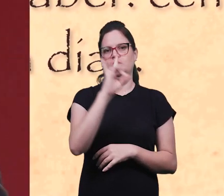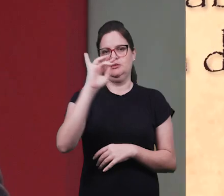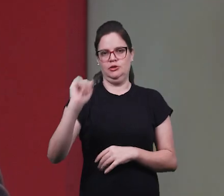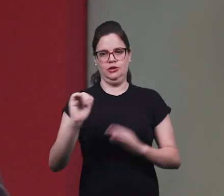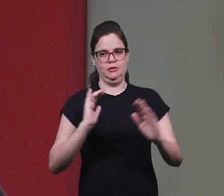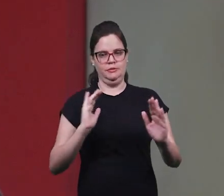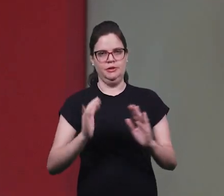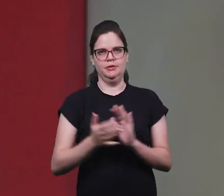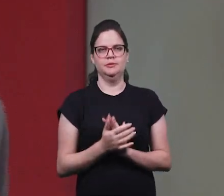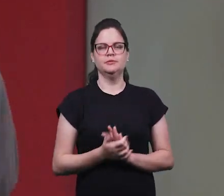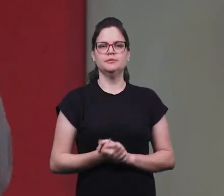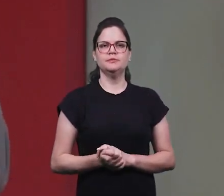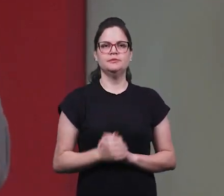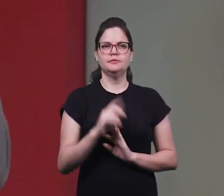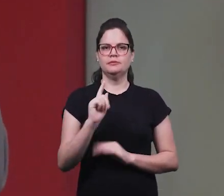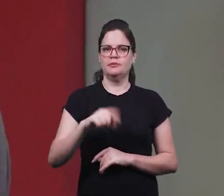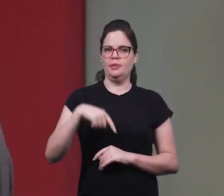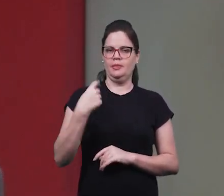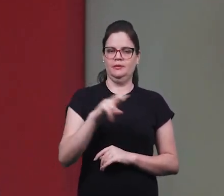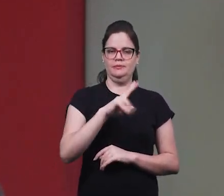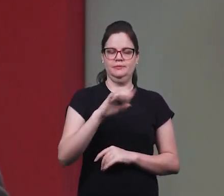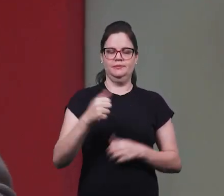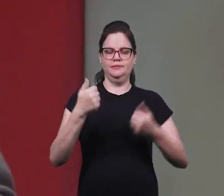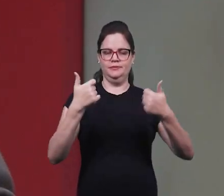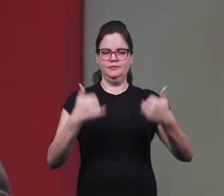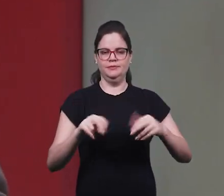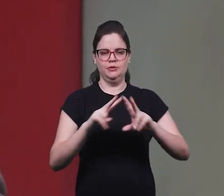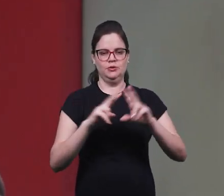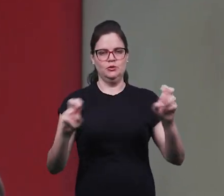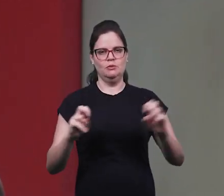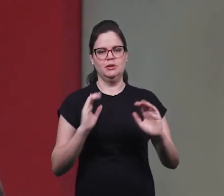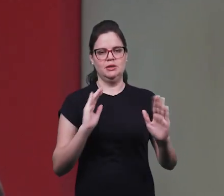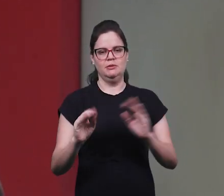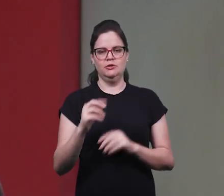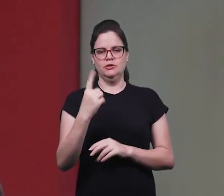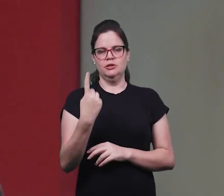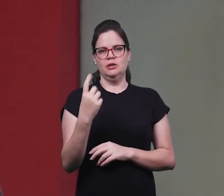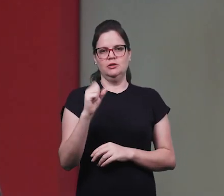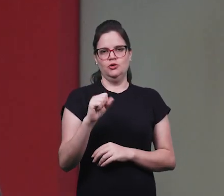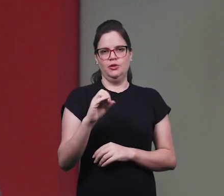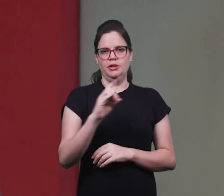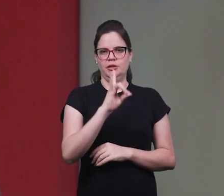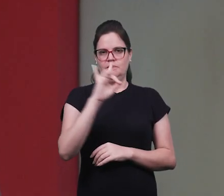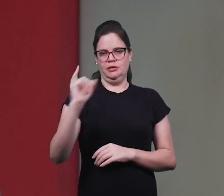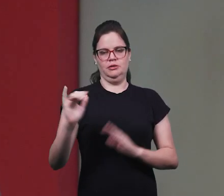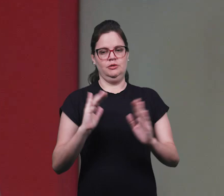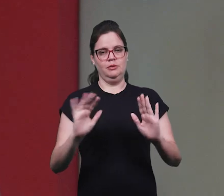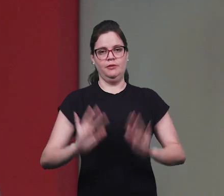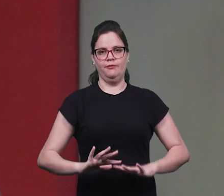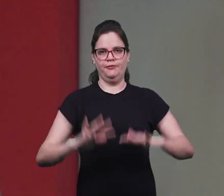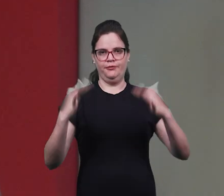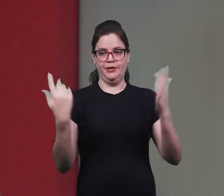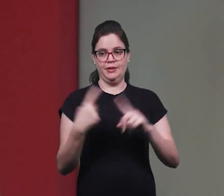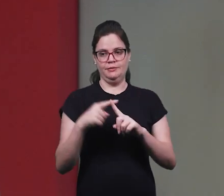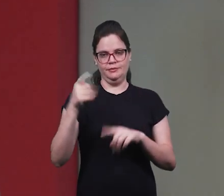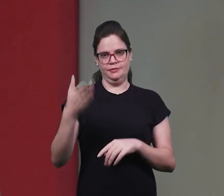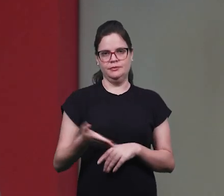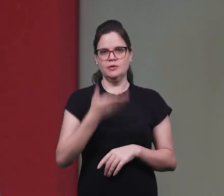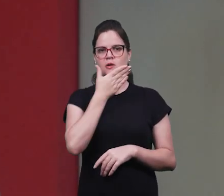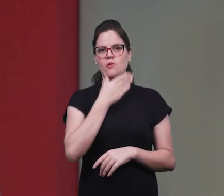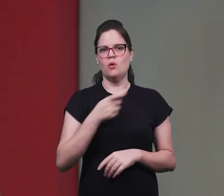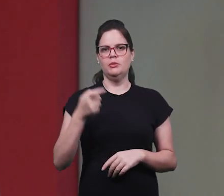dias. Depois nós vamos comentar sobre esses 180 dias de festa aqui, mas Xerxes ou Assuero, né?